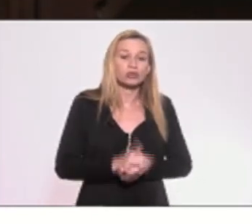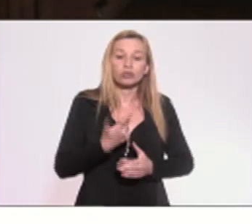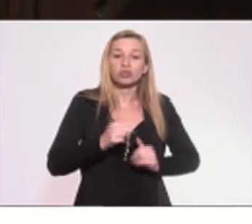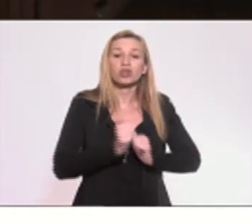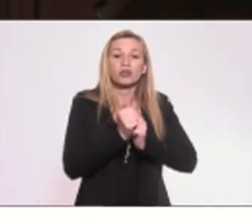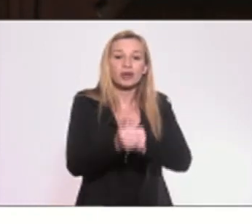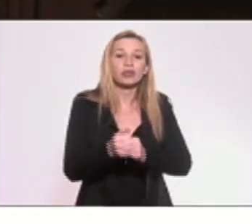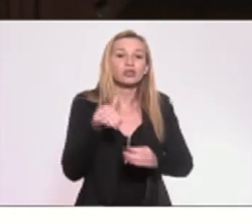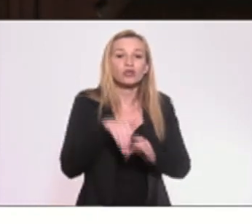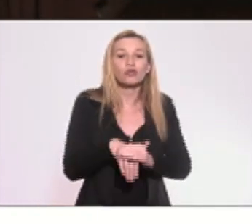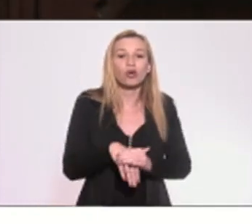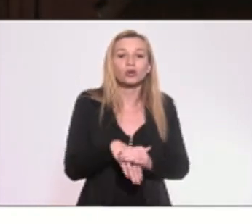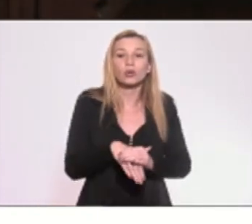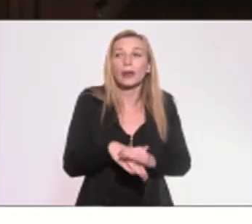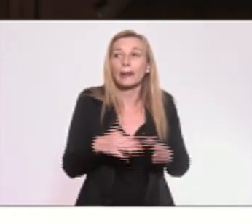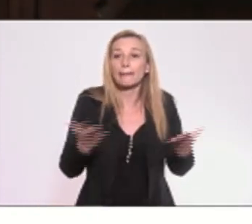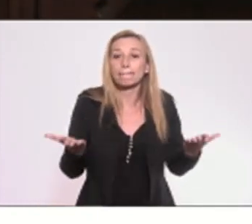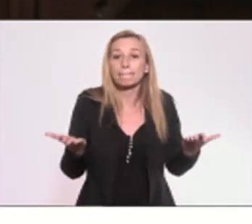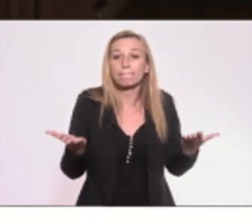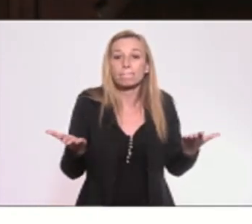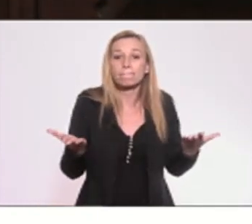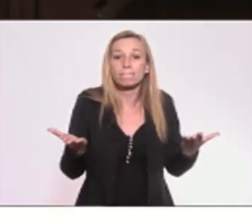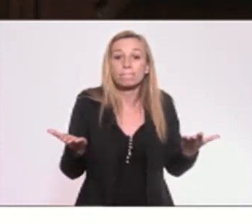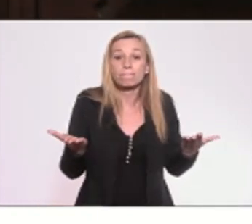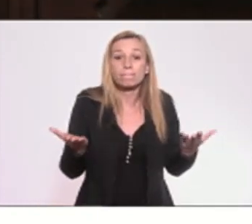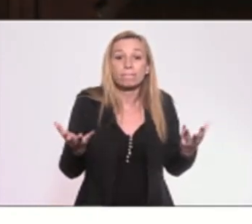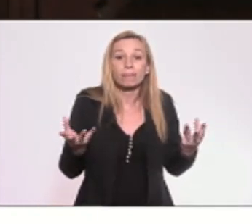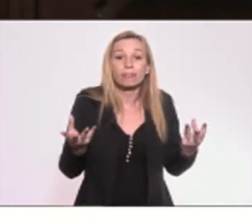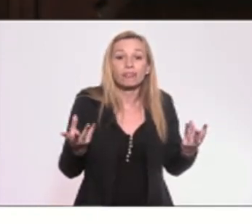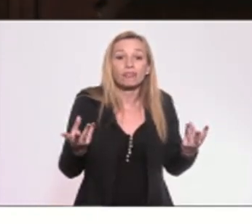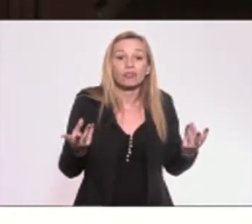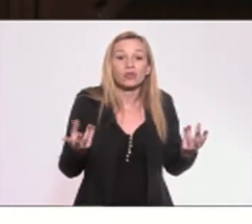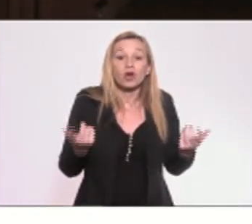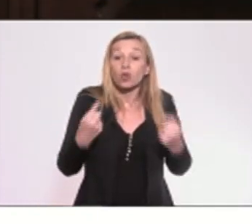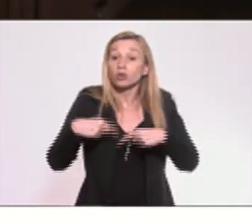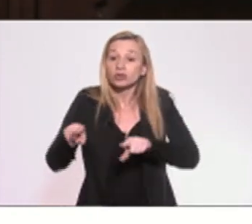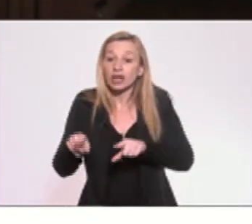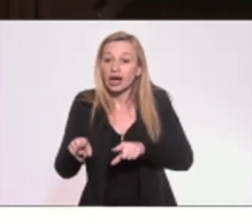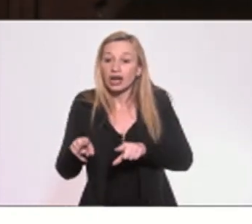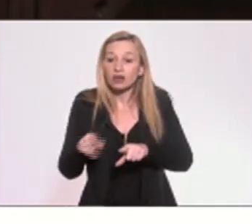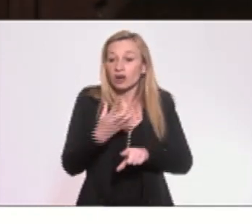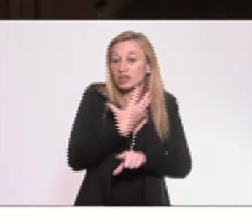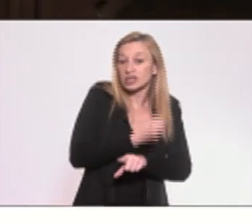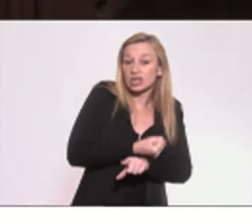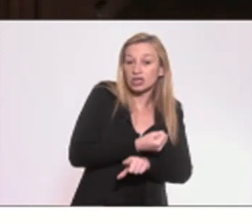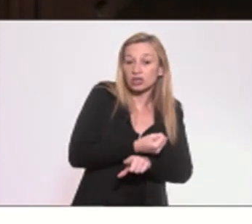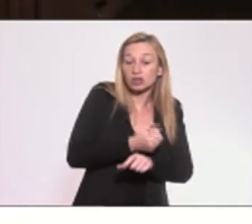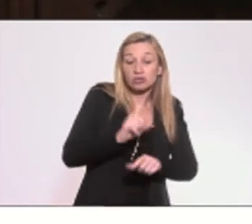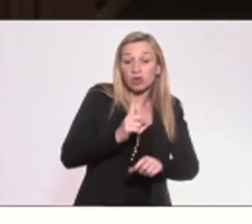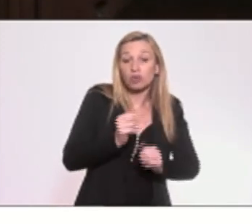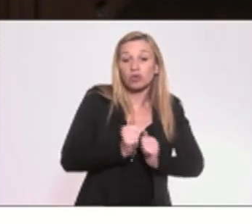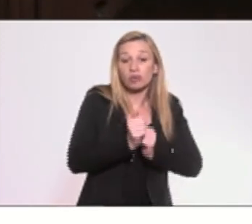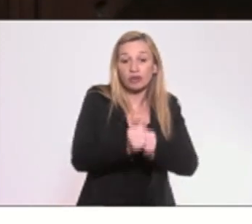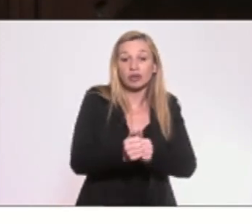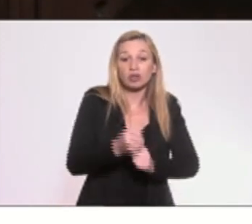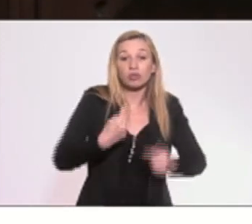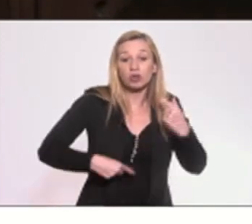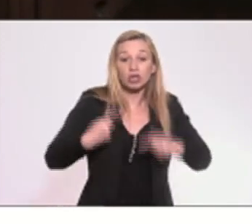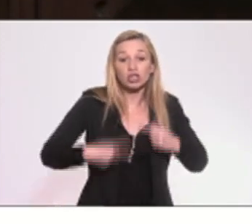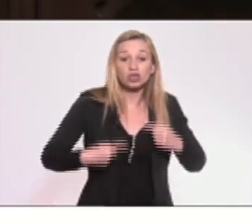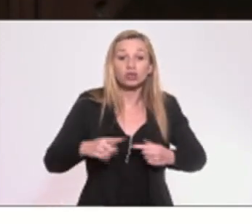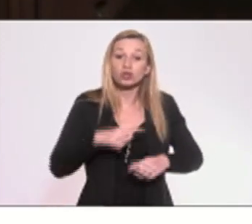de voto que seja feito, seja contrário ou a favor, que não seja um encaminhamento político, nós